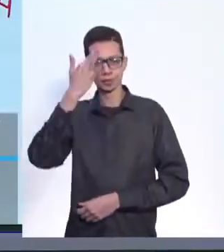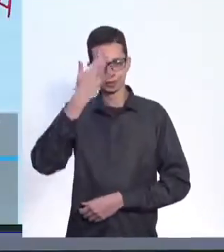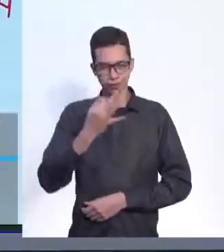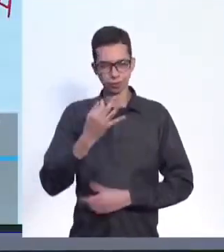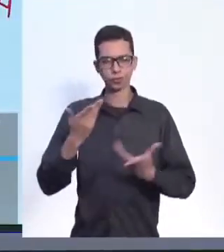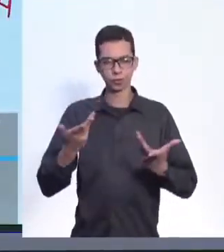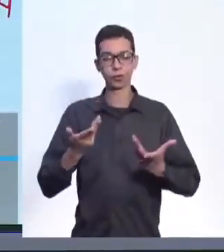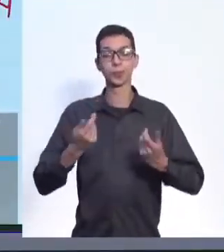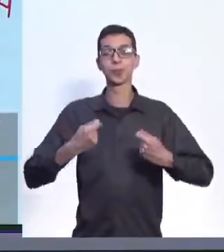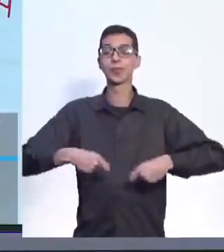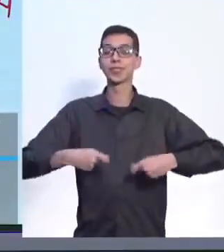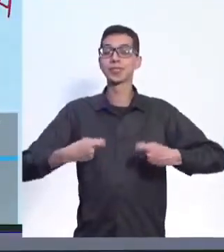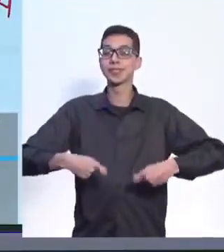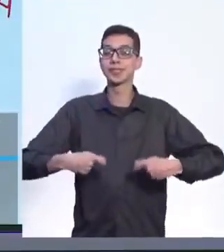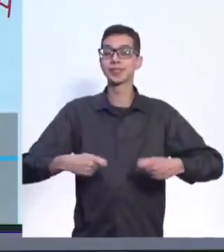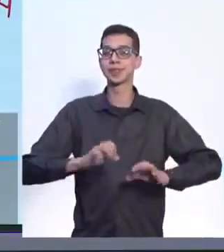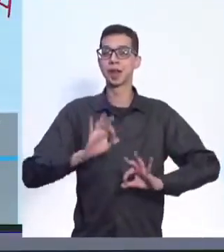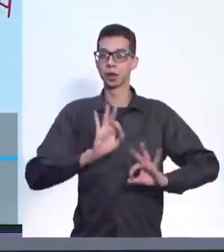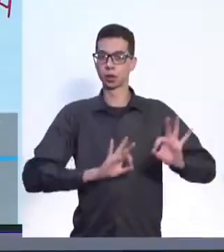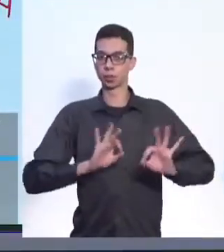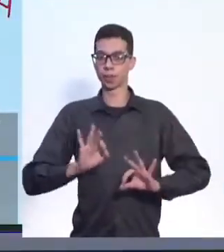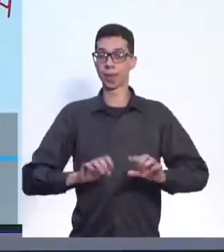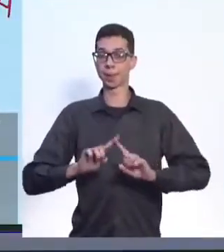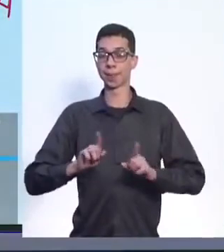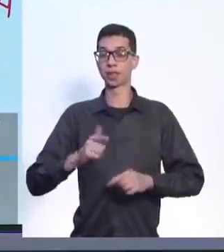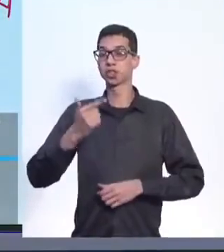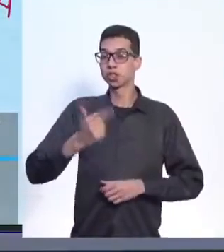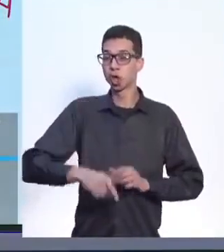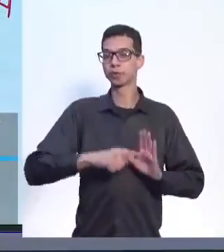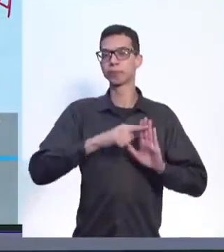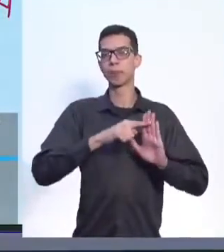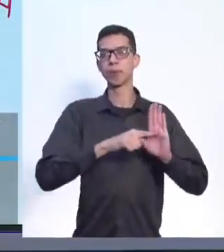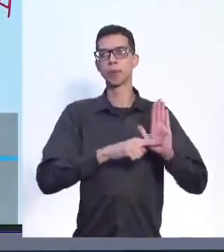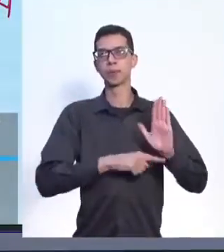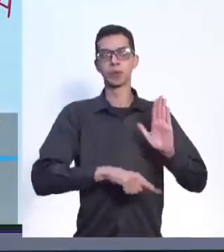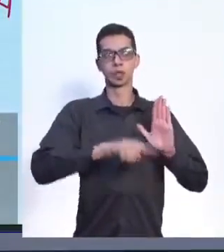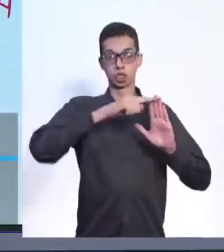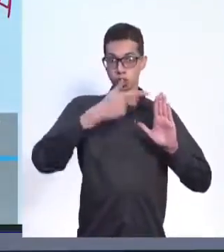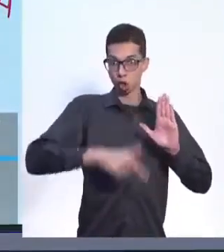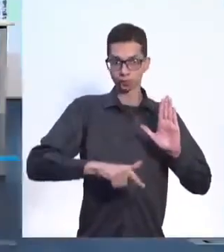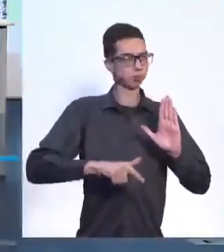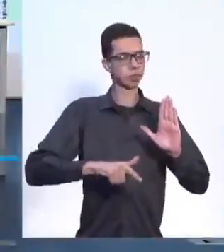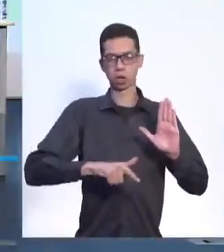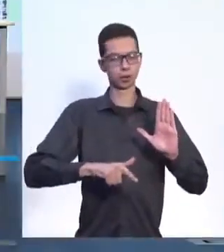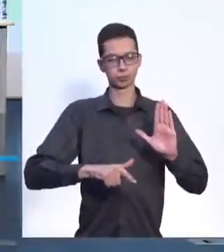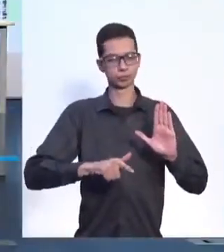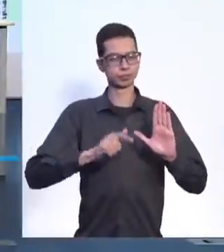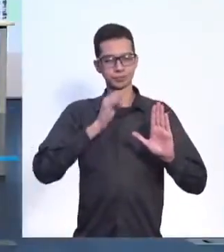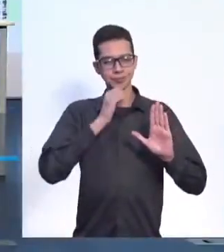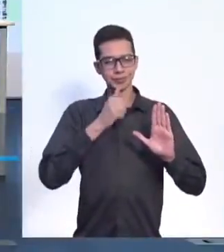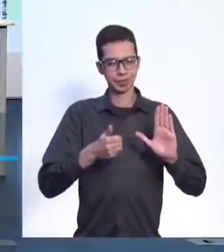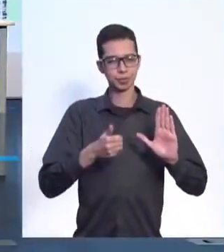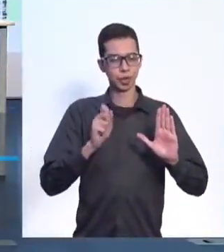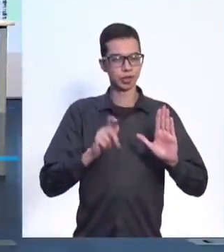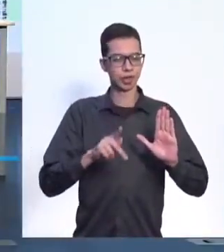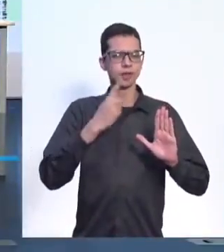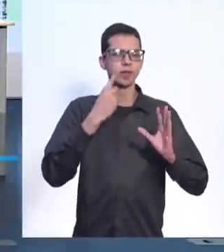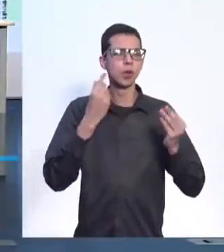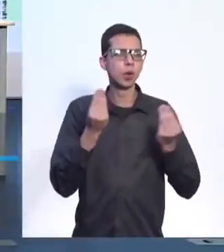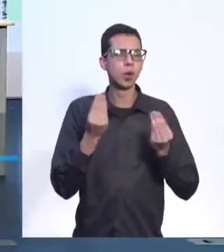combinações sem repetir. Muito bem, vamos então ver como que eu vou resolver isso daqui?